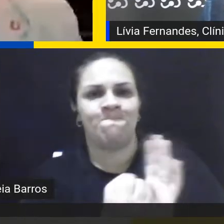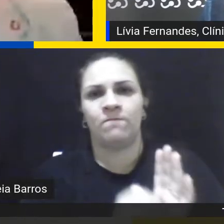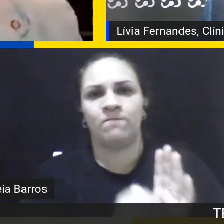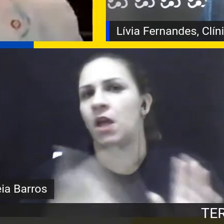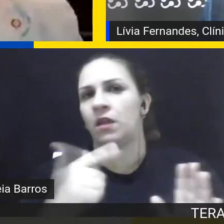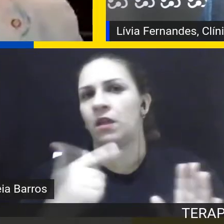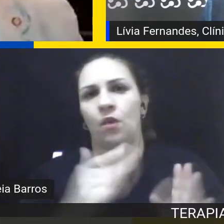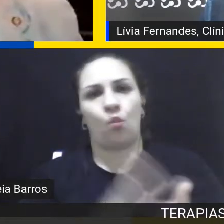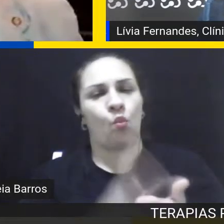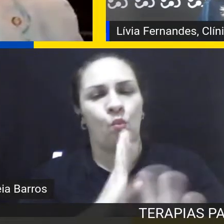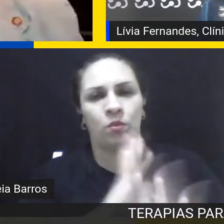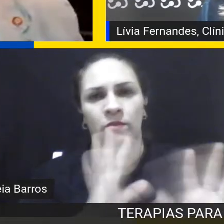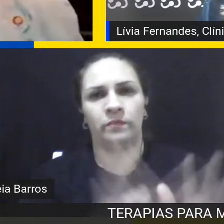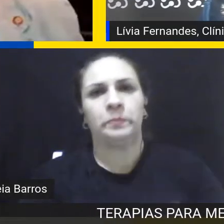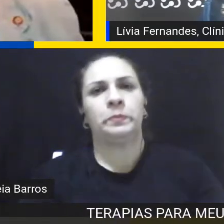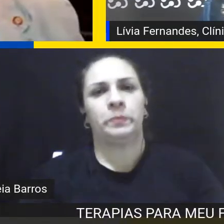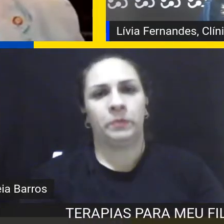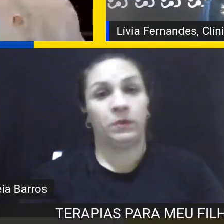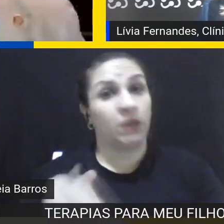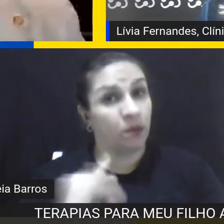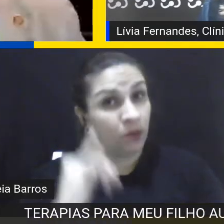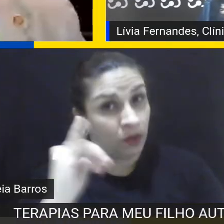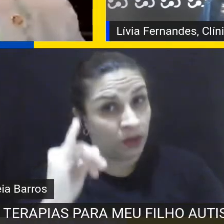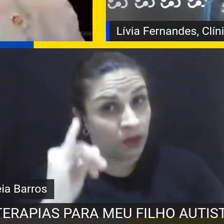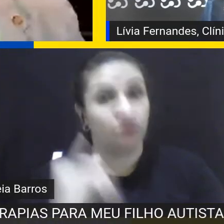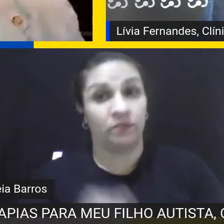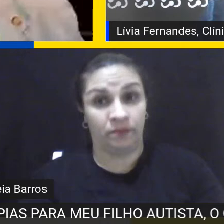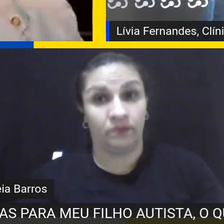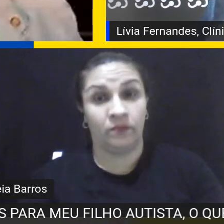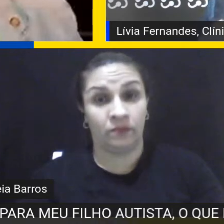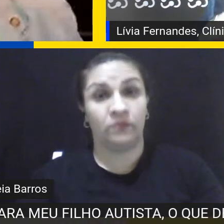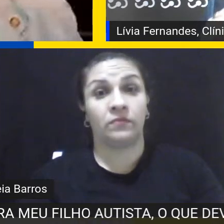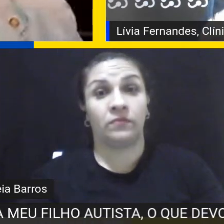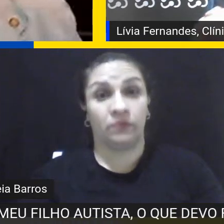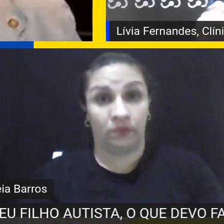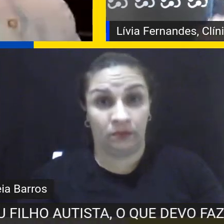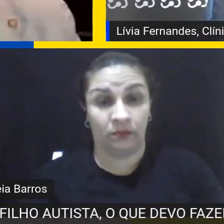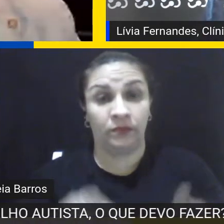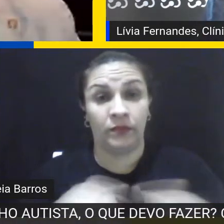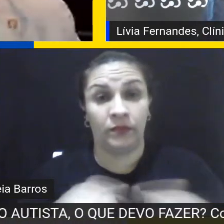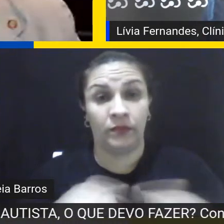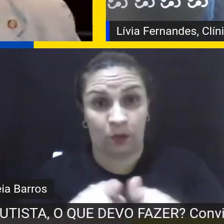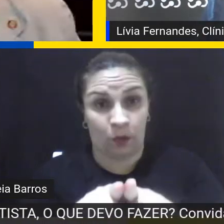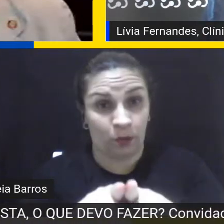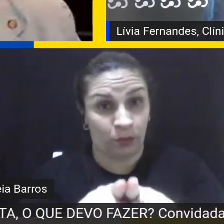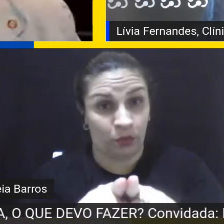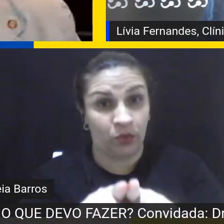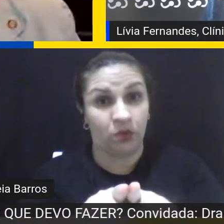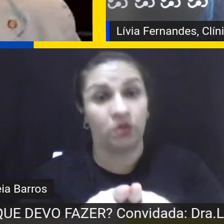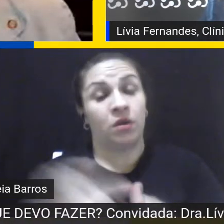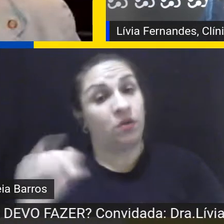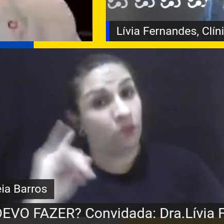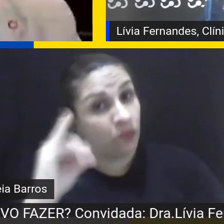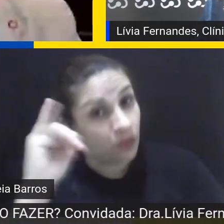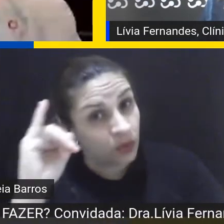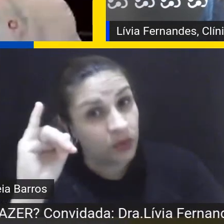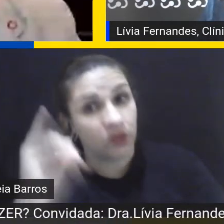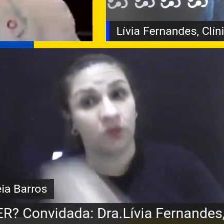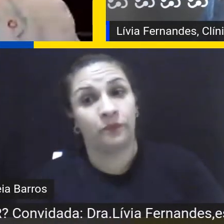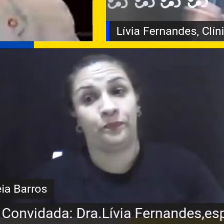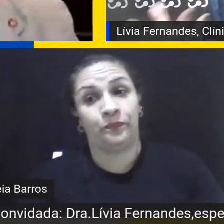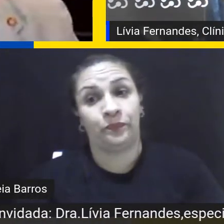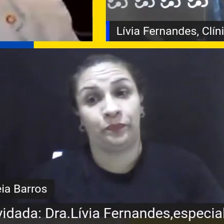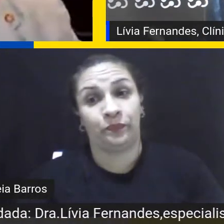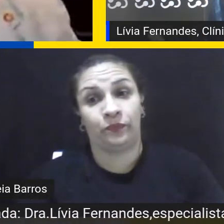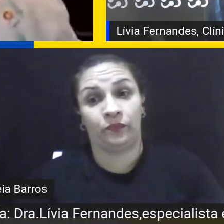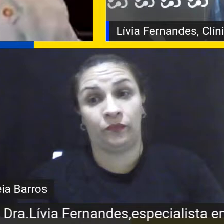metodologia. O importante, doutor, também, só para a gente finalizar essa conclusão